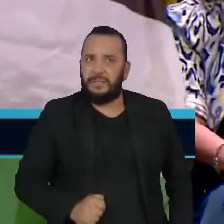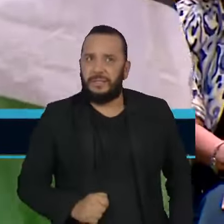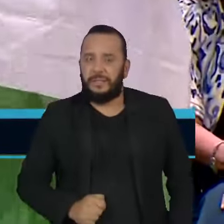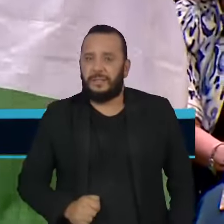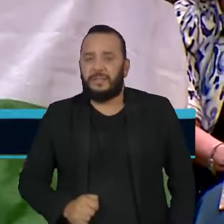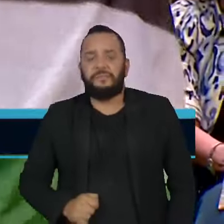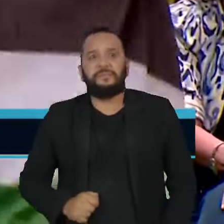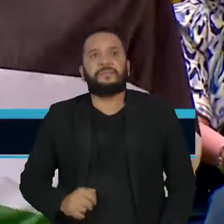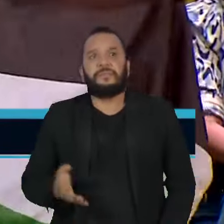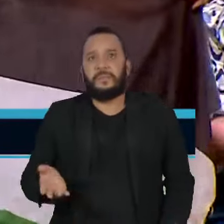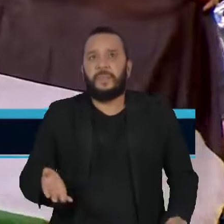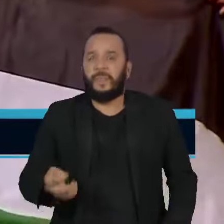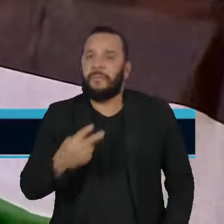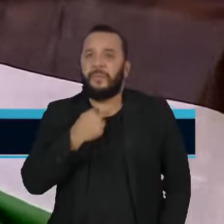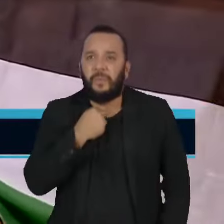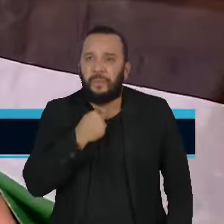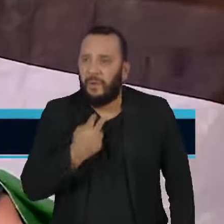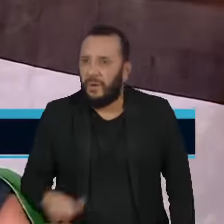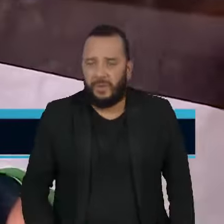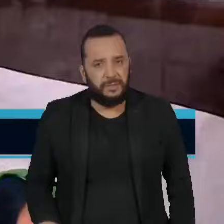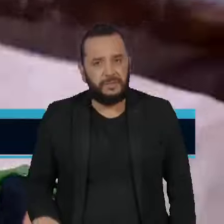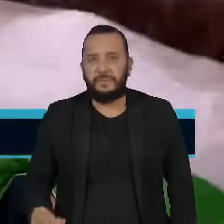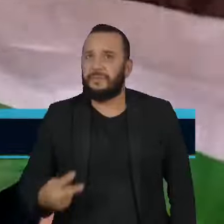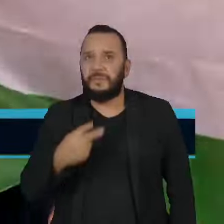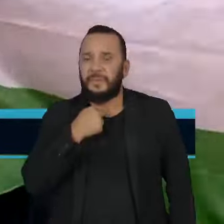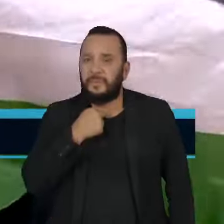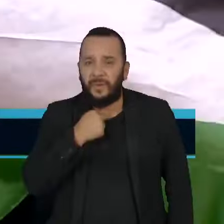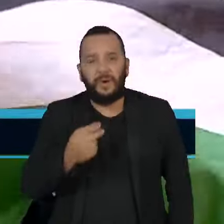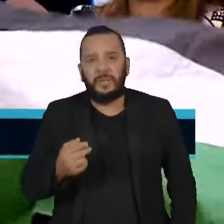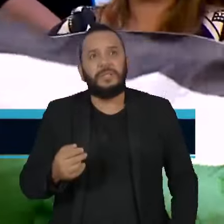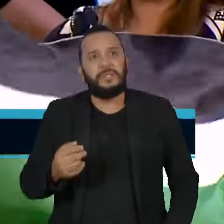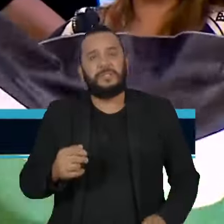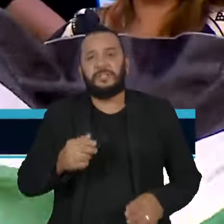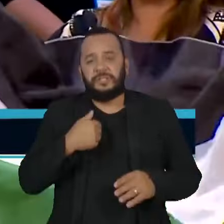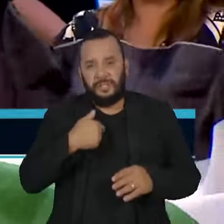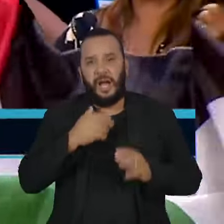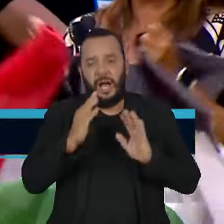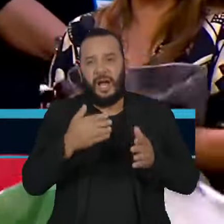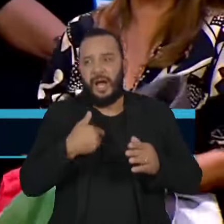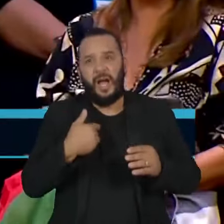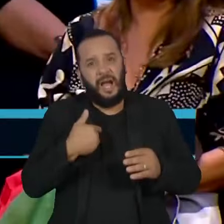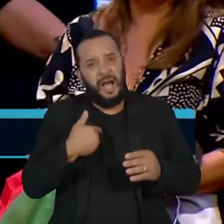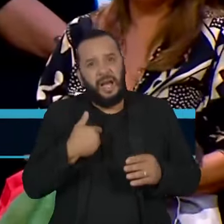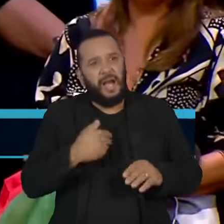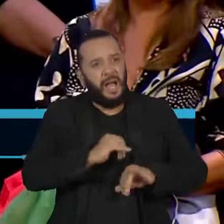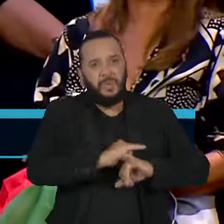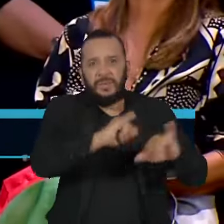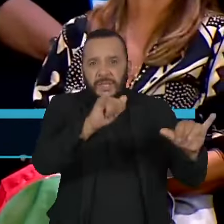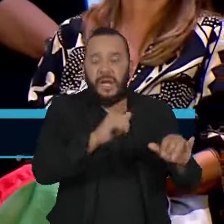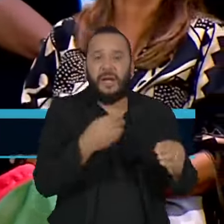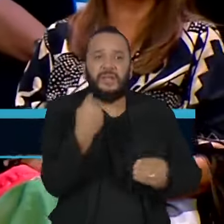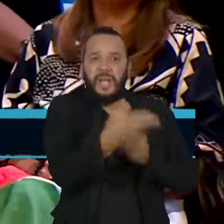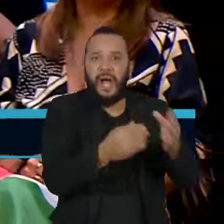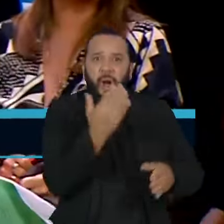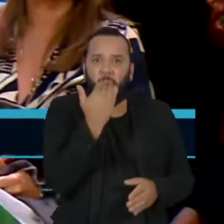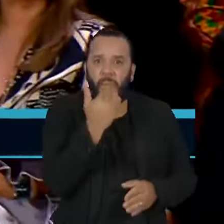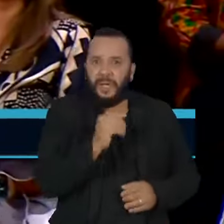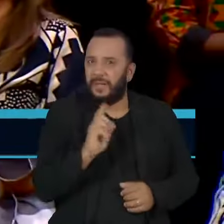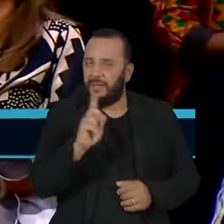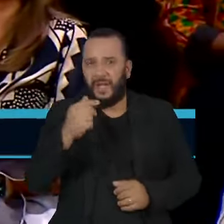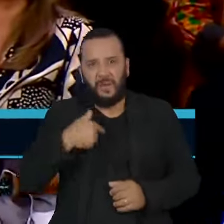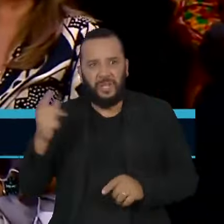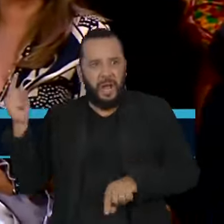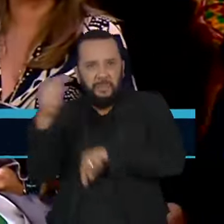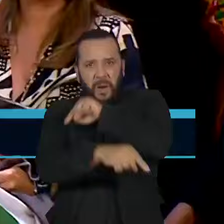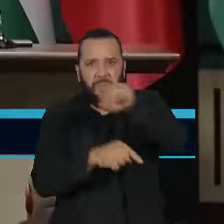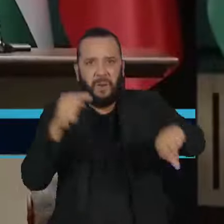Você não pode fazer o que foi feito, anunciar comida e mandar torpedo, mandar bala, mandar morte para